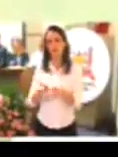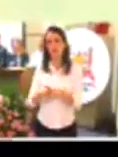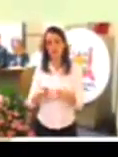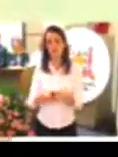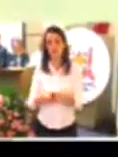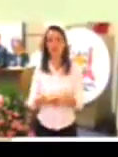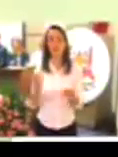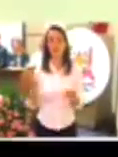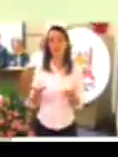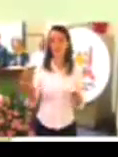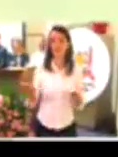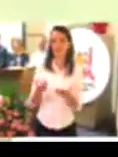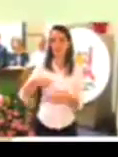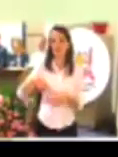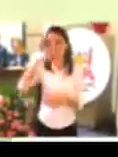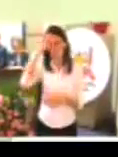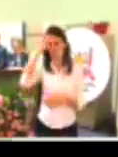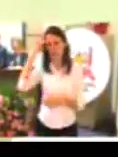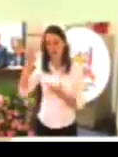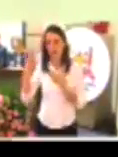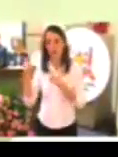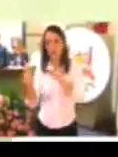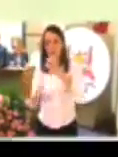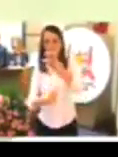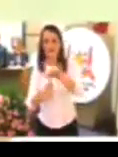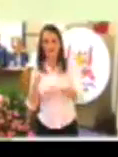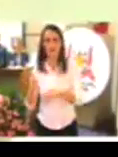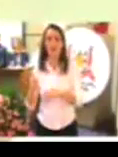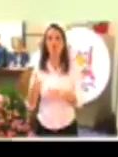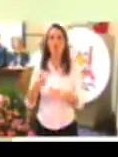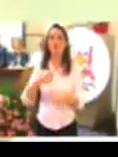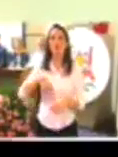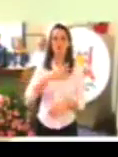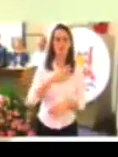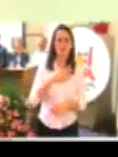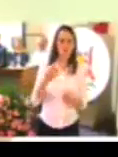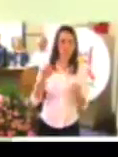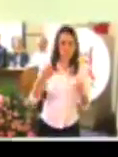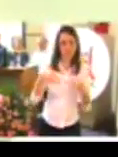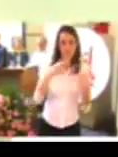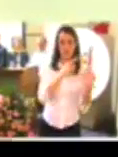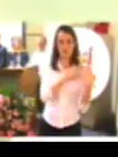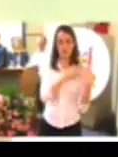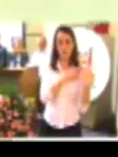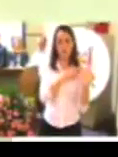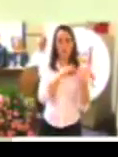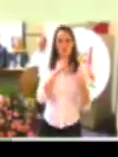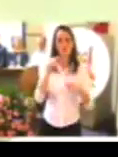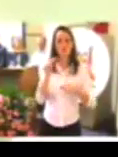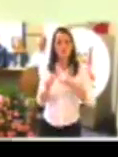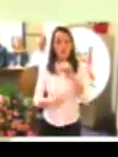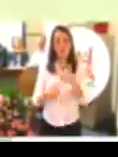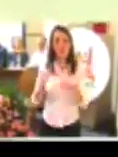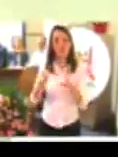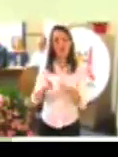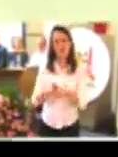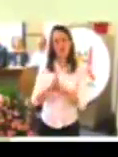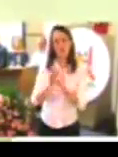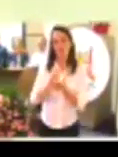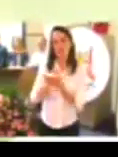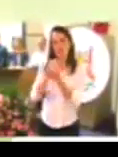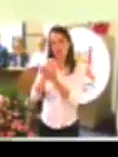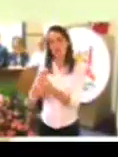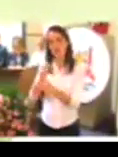E neste momento que o povo clama por mudanças, cabe a nós apresentarmos alternativas para